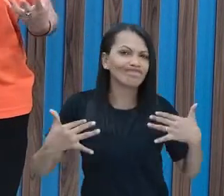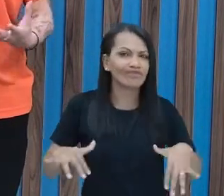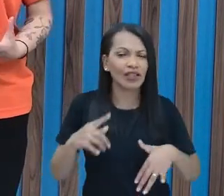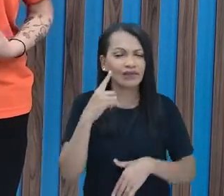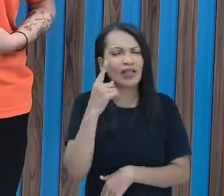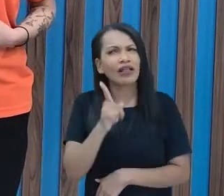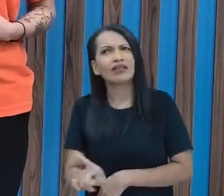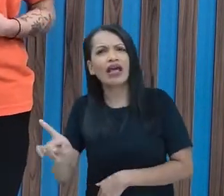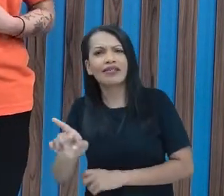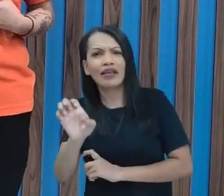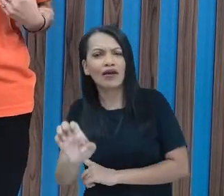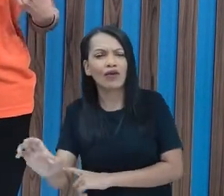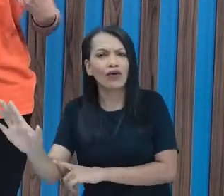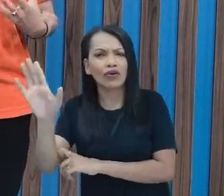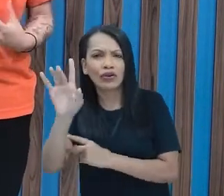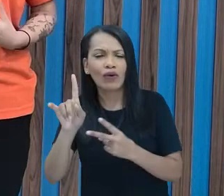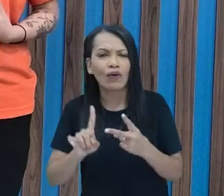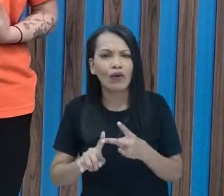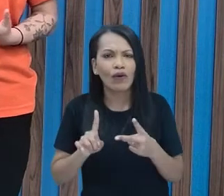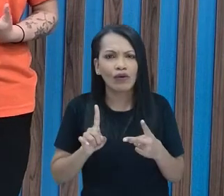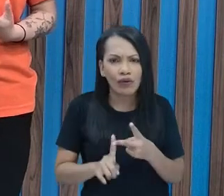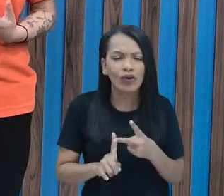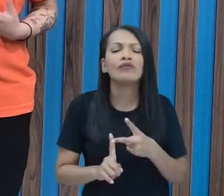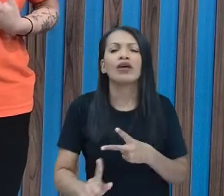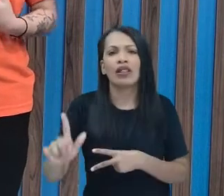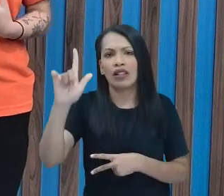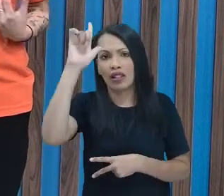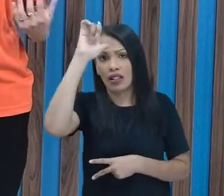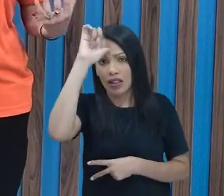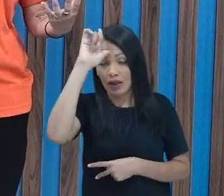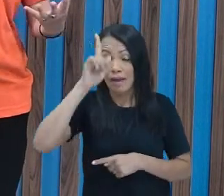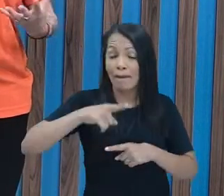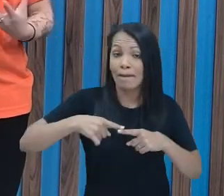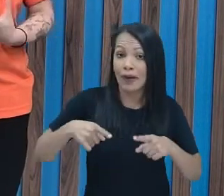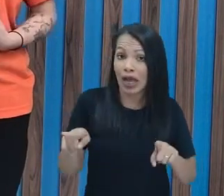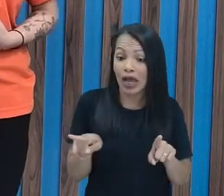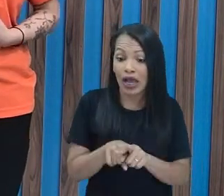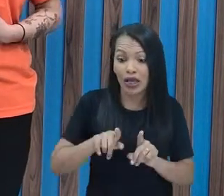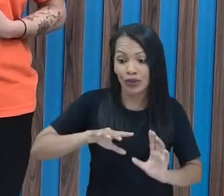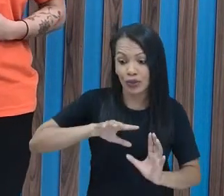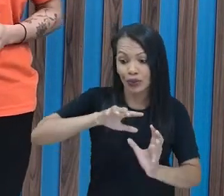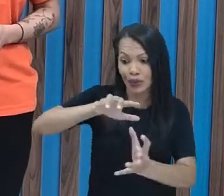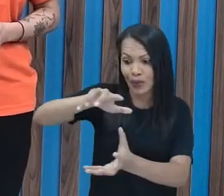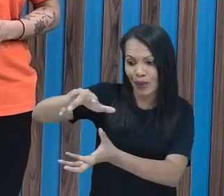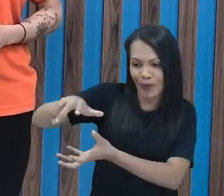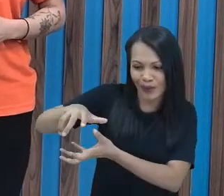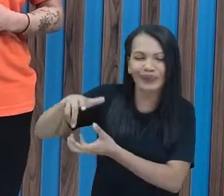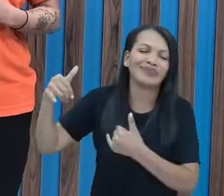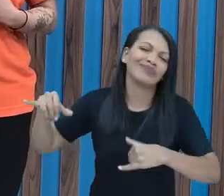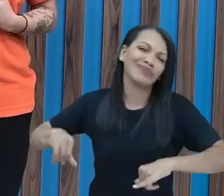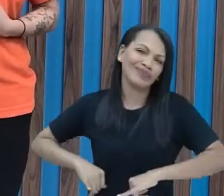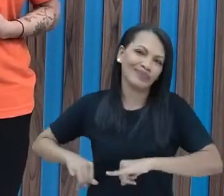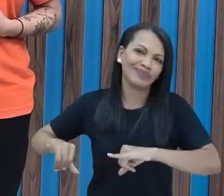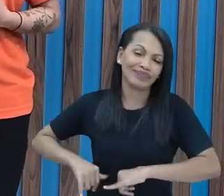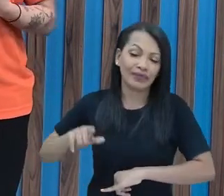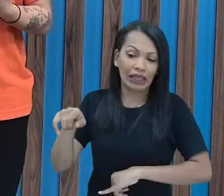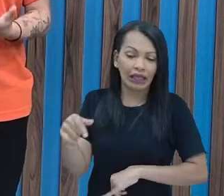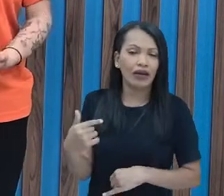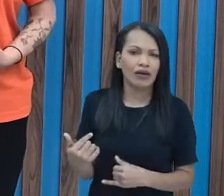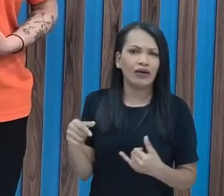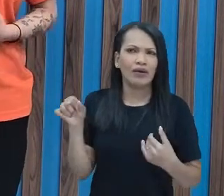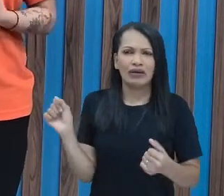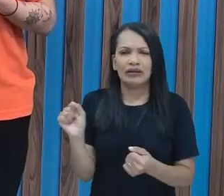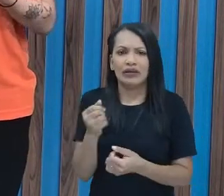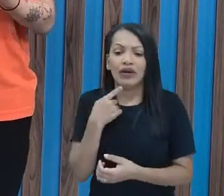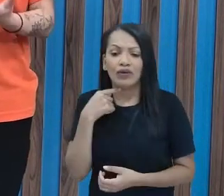na Europa, né, na Alemanha e tudo mais, mas refletiu no mundo todo, certo? Então foi um momento de muito